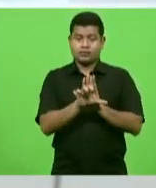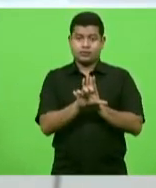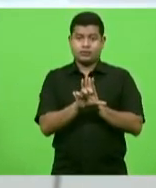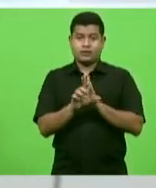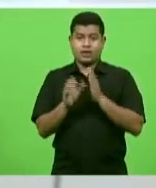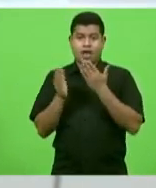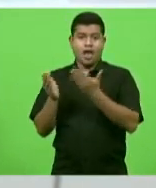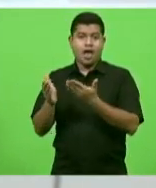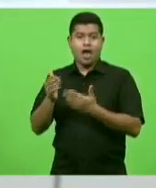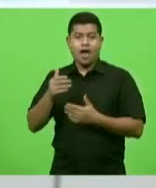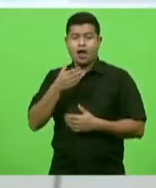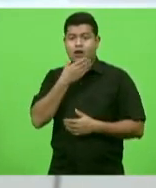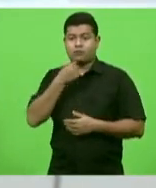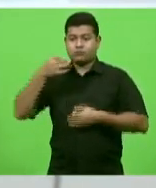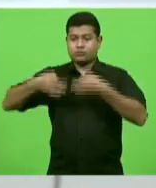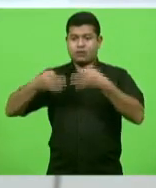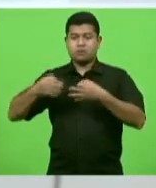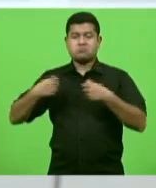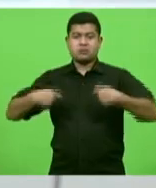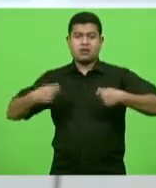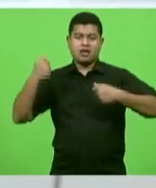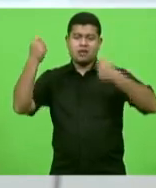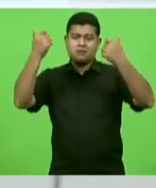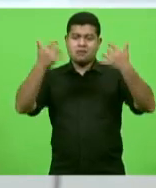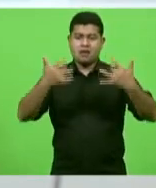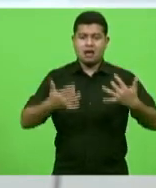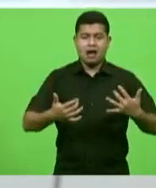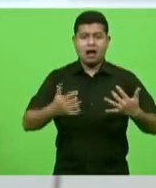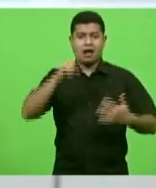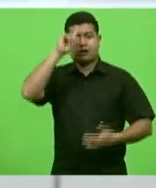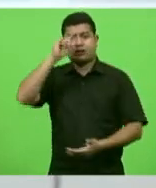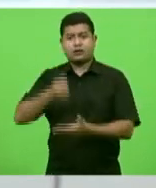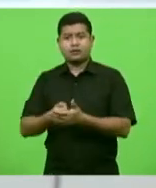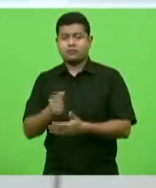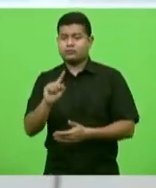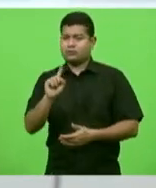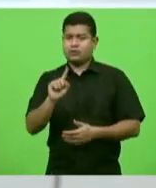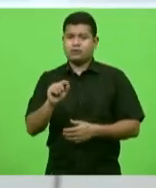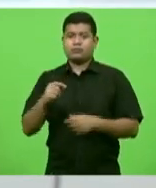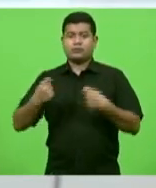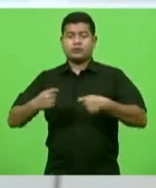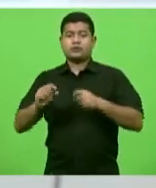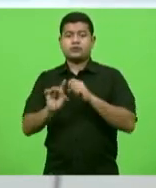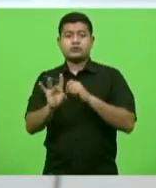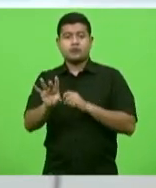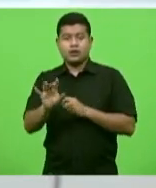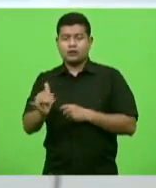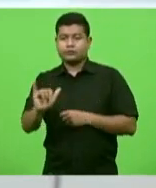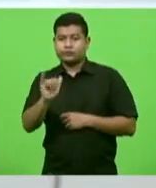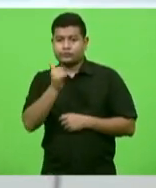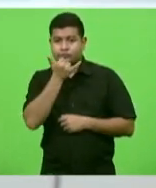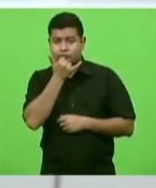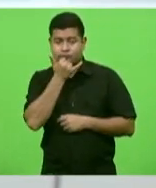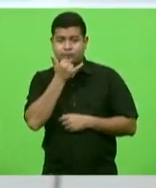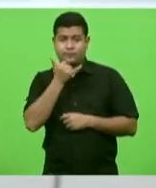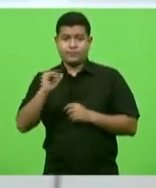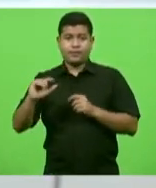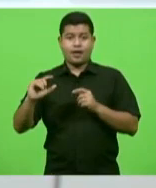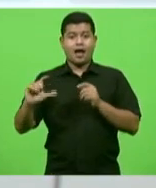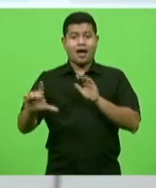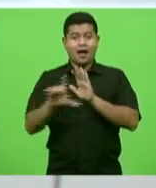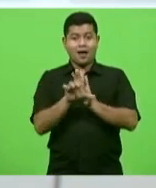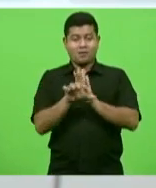explicar suas decisões mas sim justificá-las Nenhuma das três